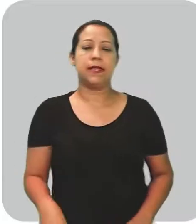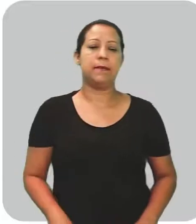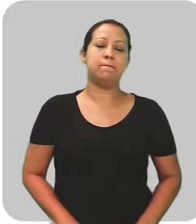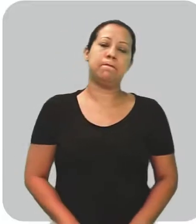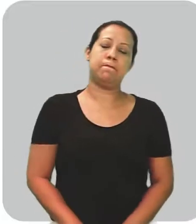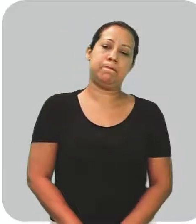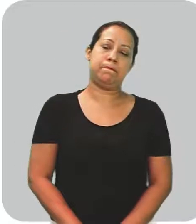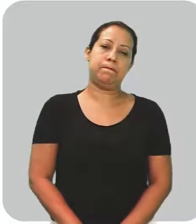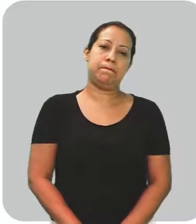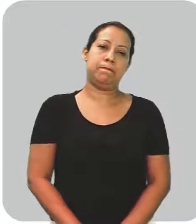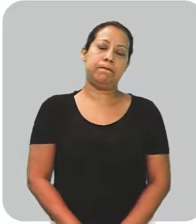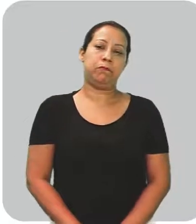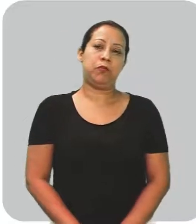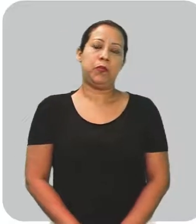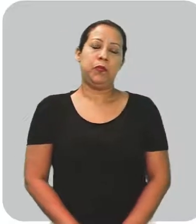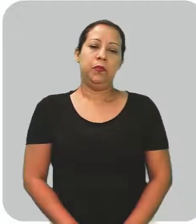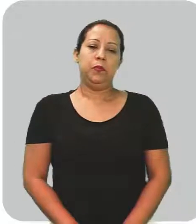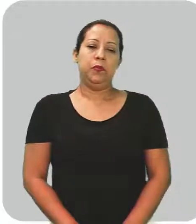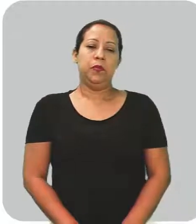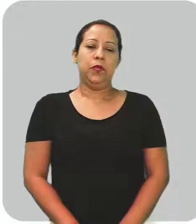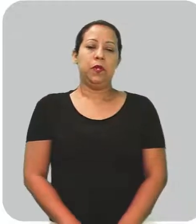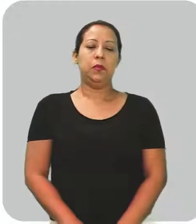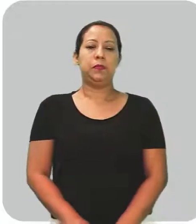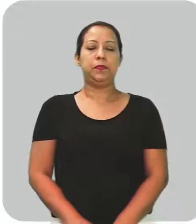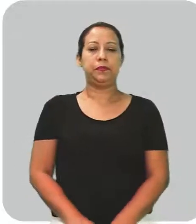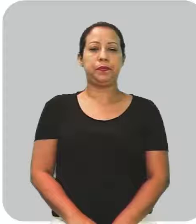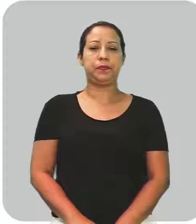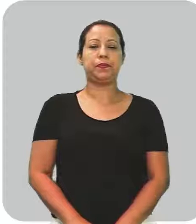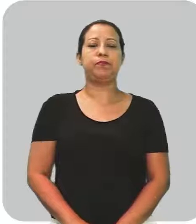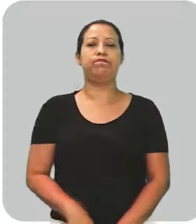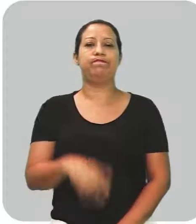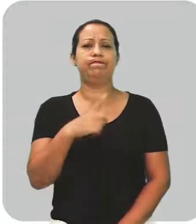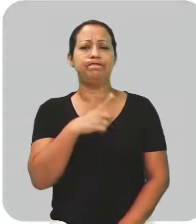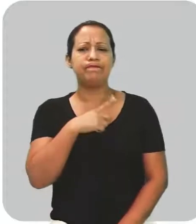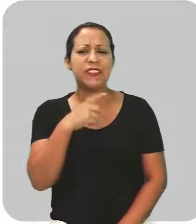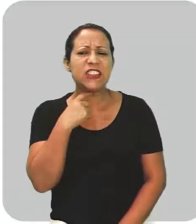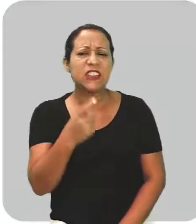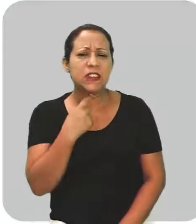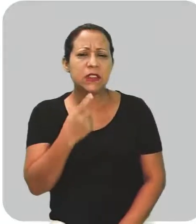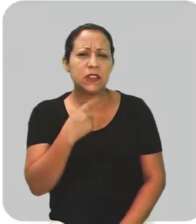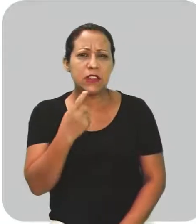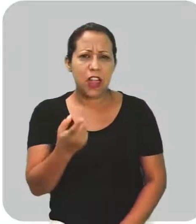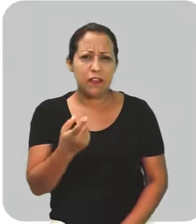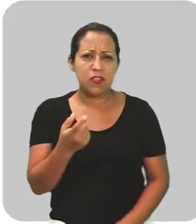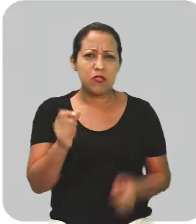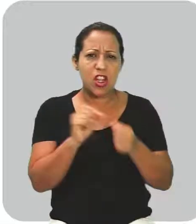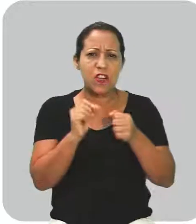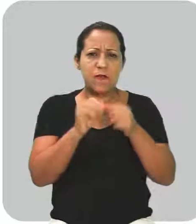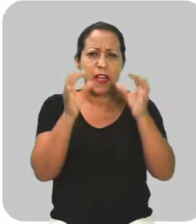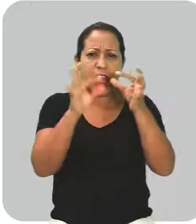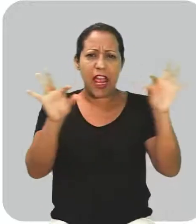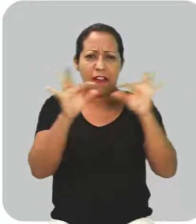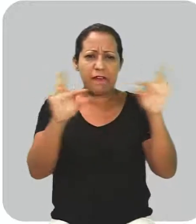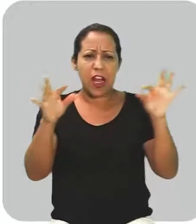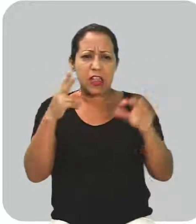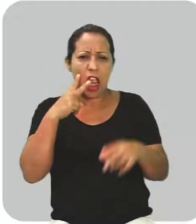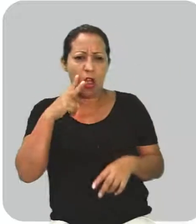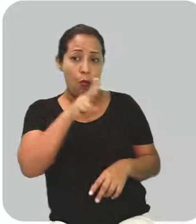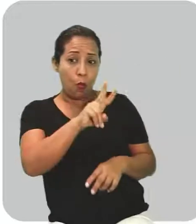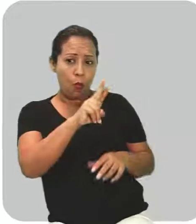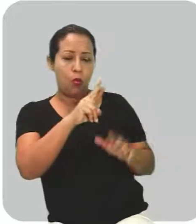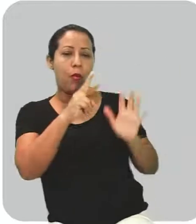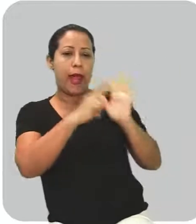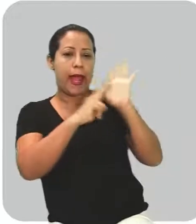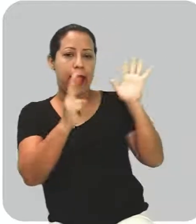a cuja autoridade admiro. Então, teve dúvida na sua produção, corre na regra para você